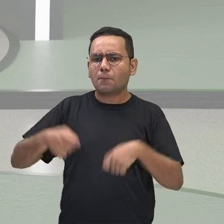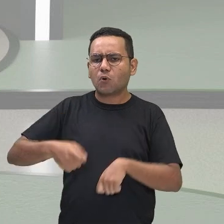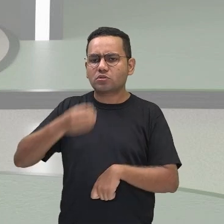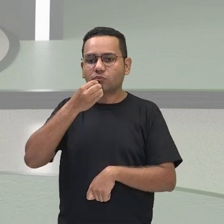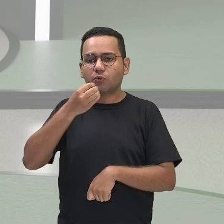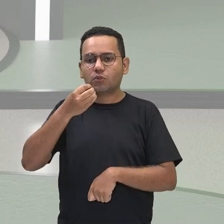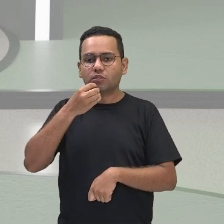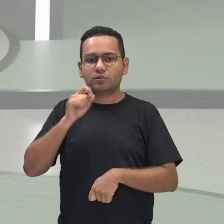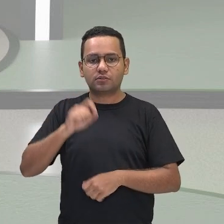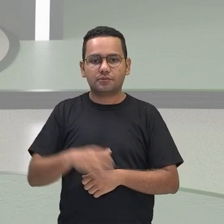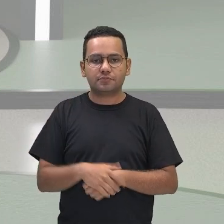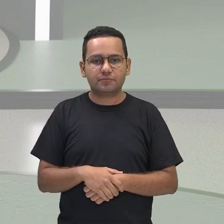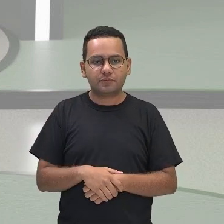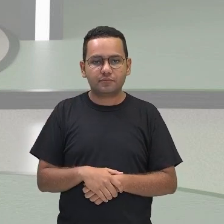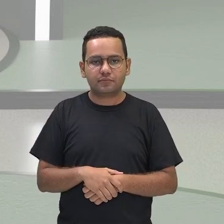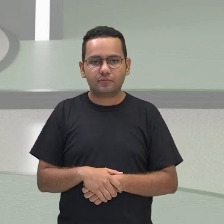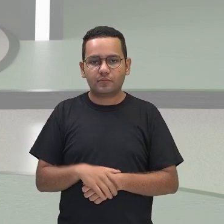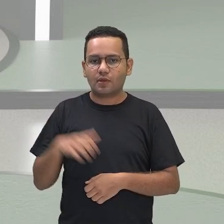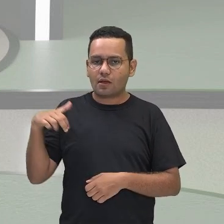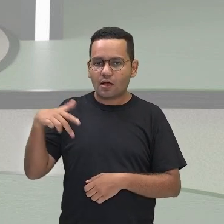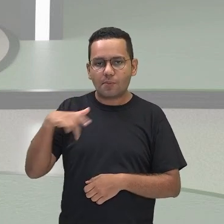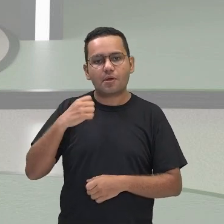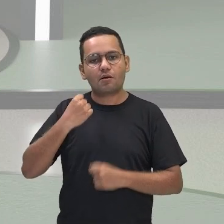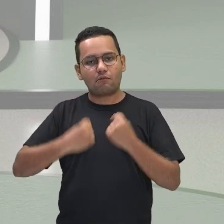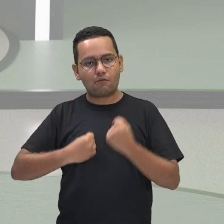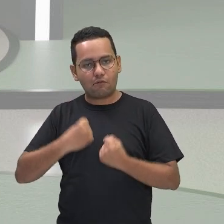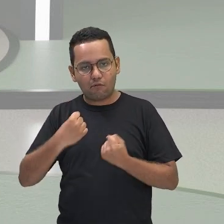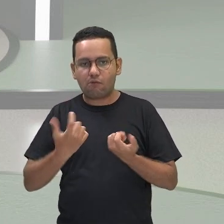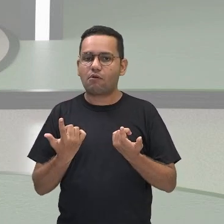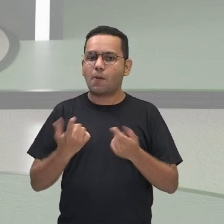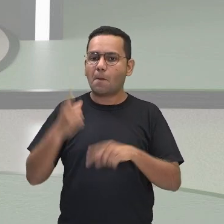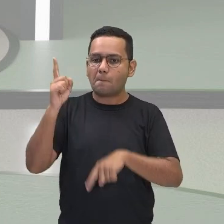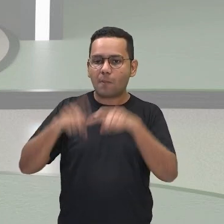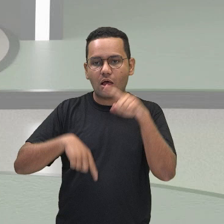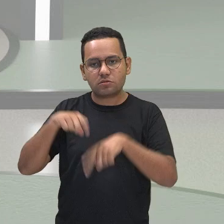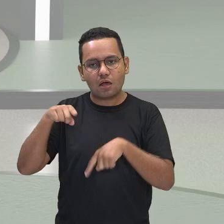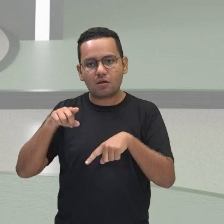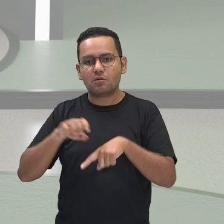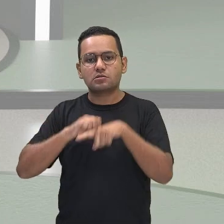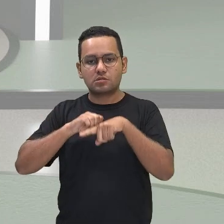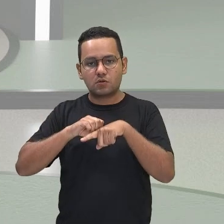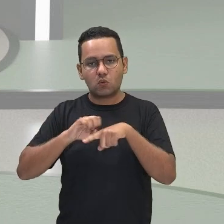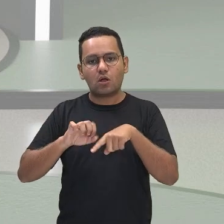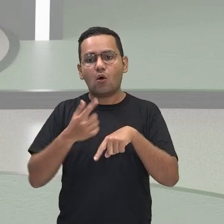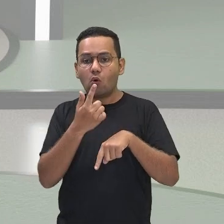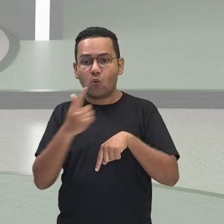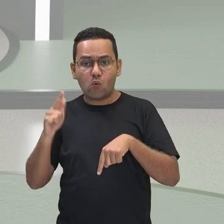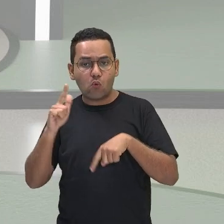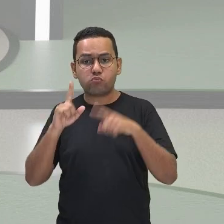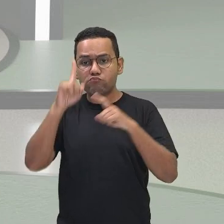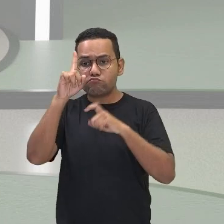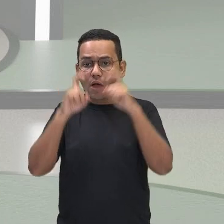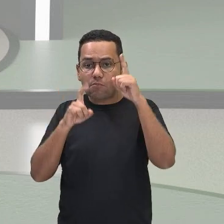de atividades como caminhar, correr, segurar objetos e realizar movimentos